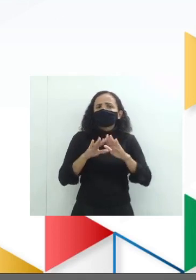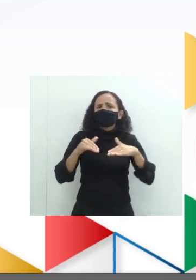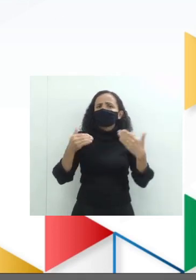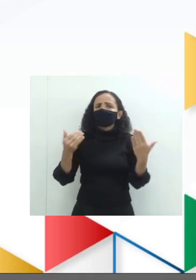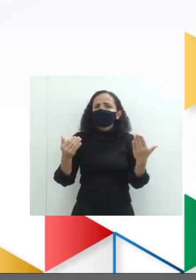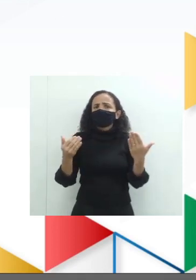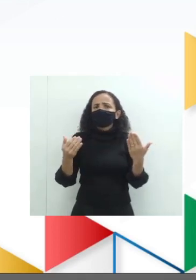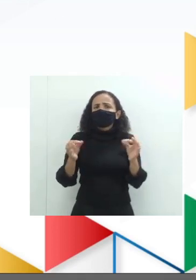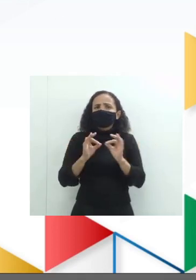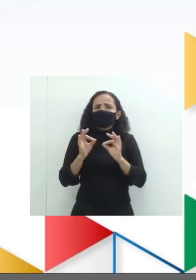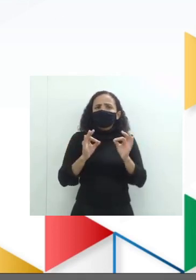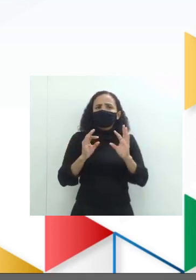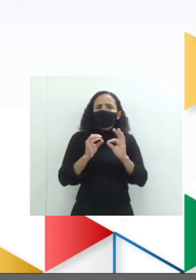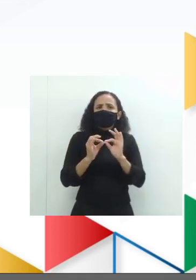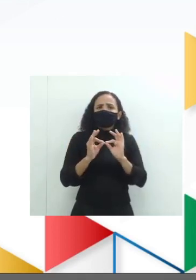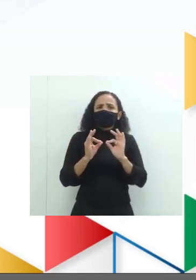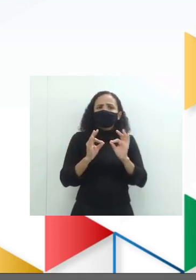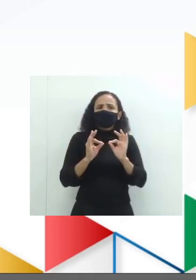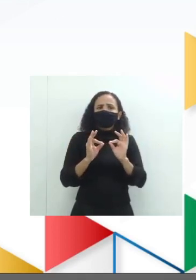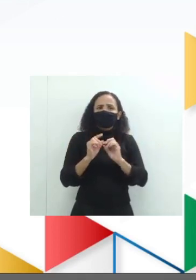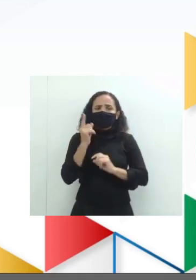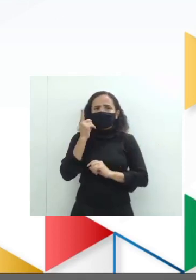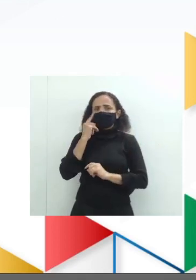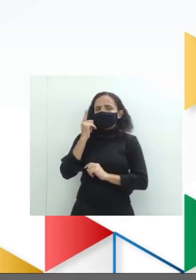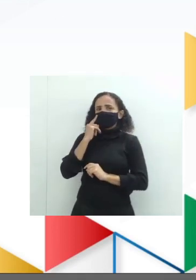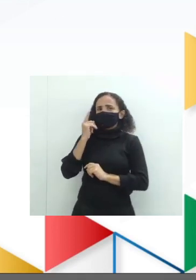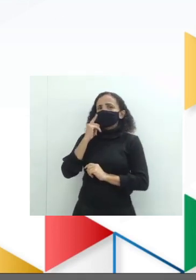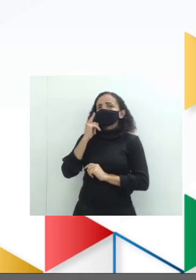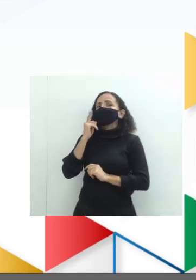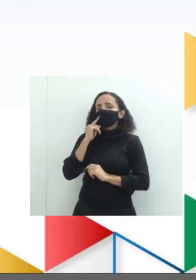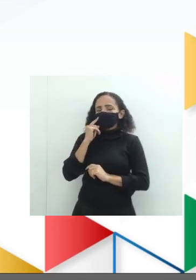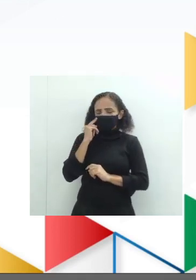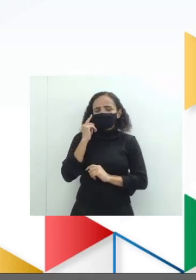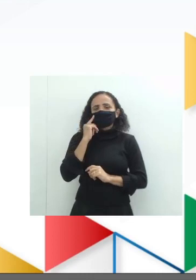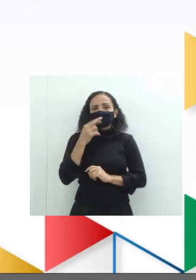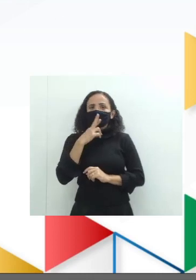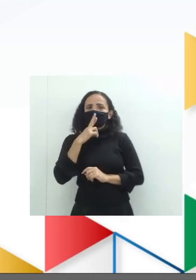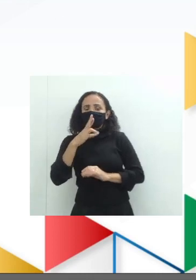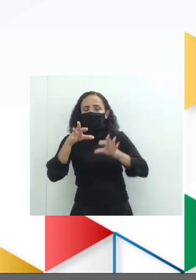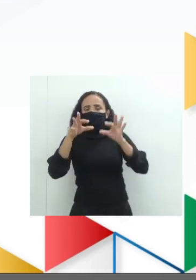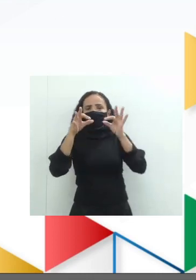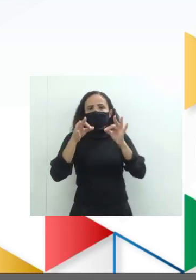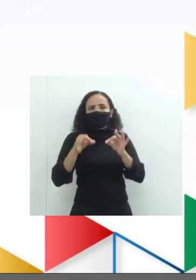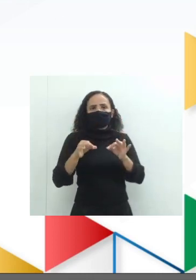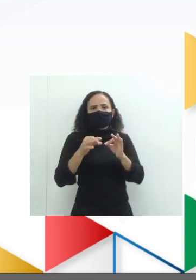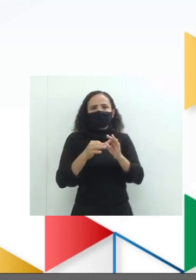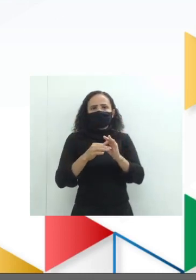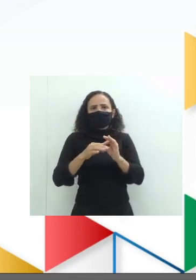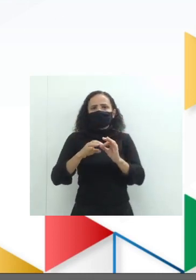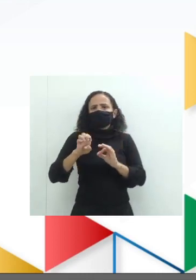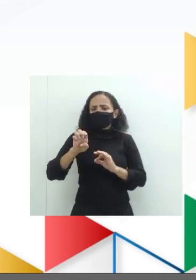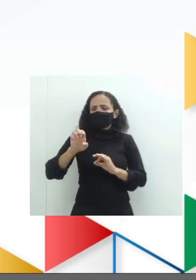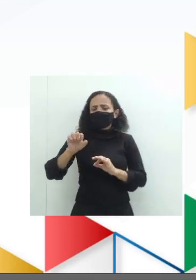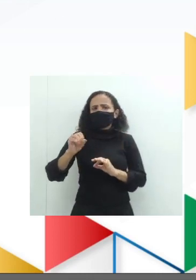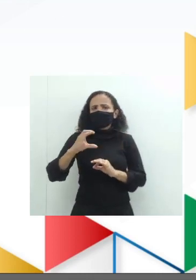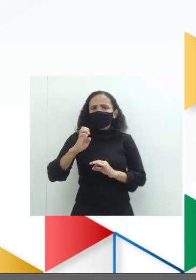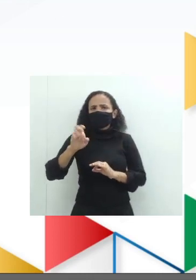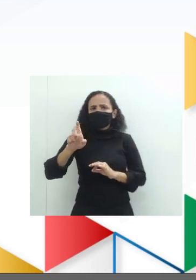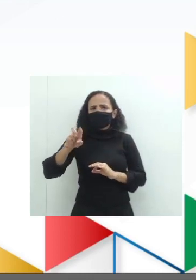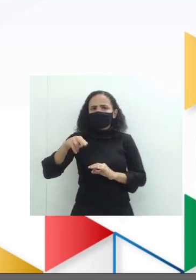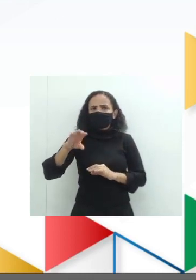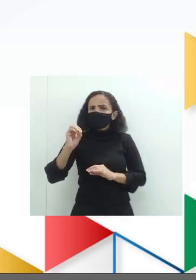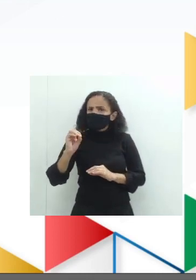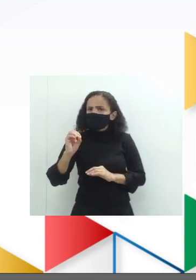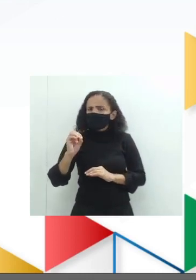aqui, ó, vou te mostrar uma animação, escaleno, ok? Ele é escaleno? Não, ele é um triângulo,